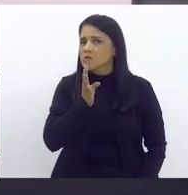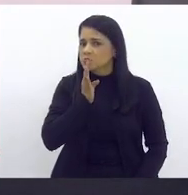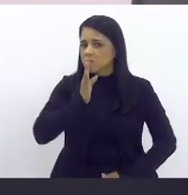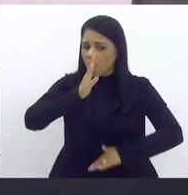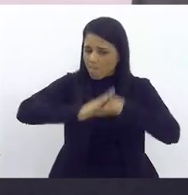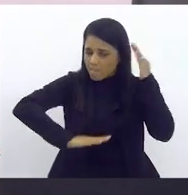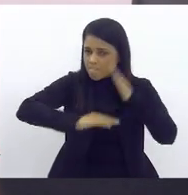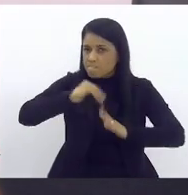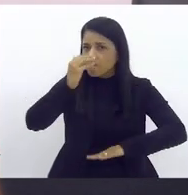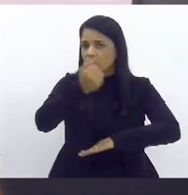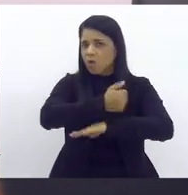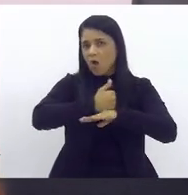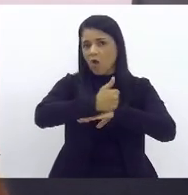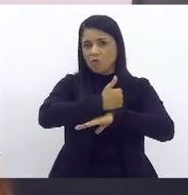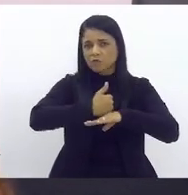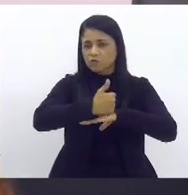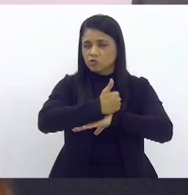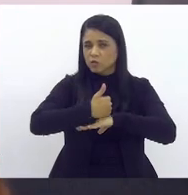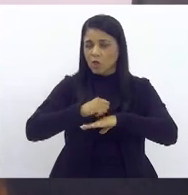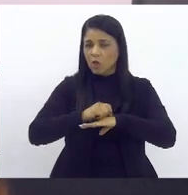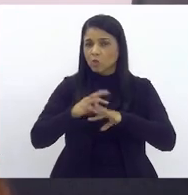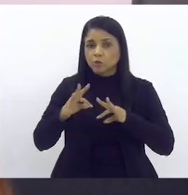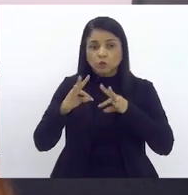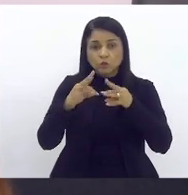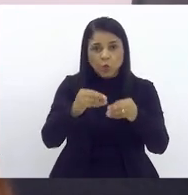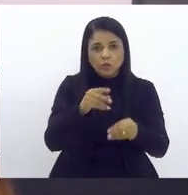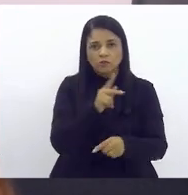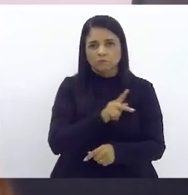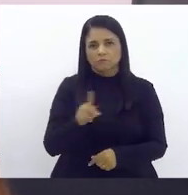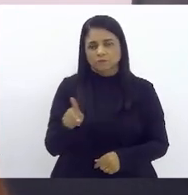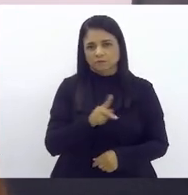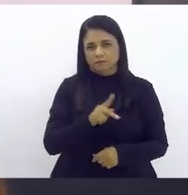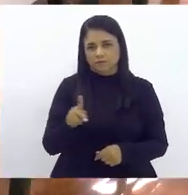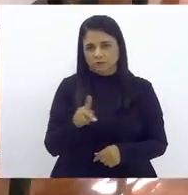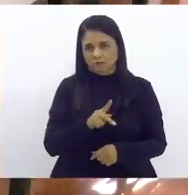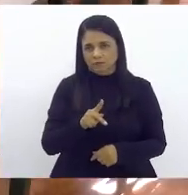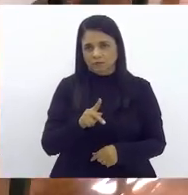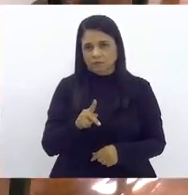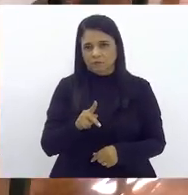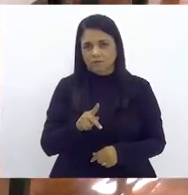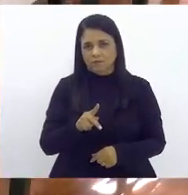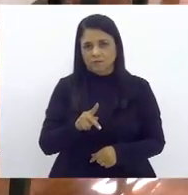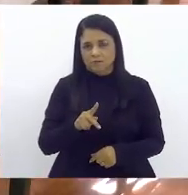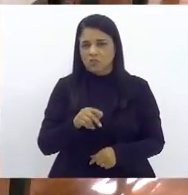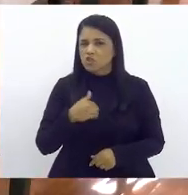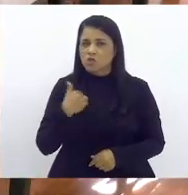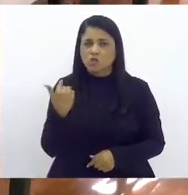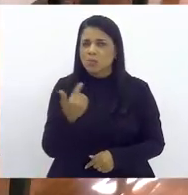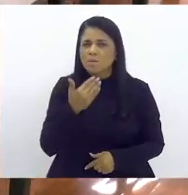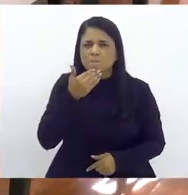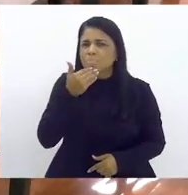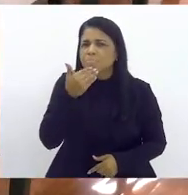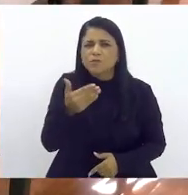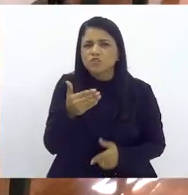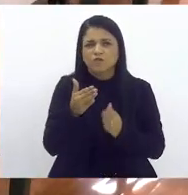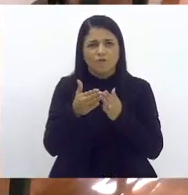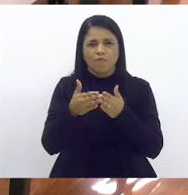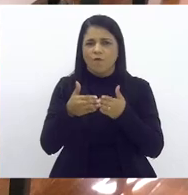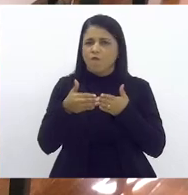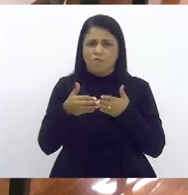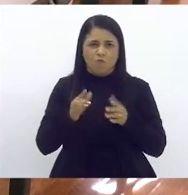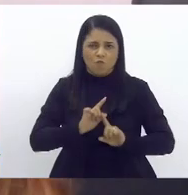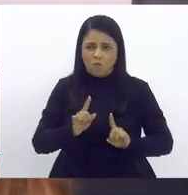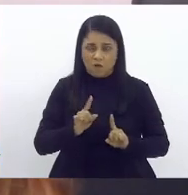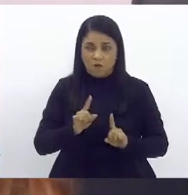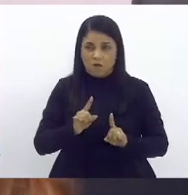nós somos, que nós somos todas professoras. Nós não estamos pedindo favor.